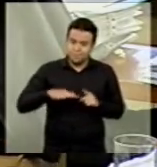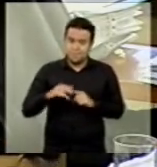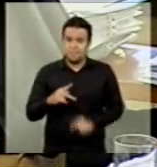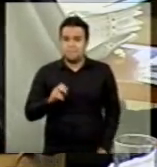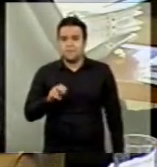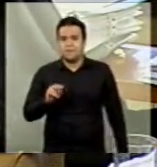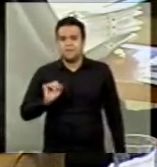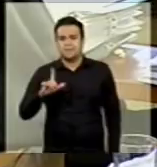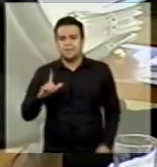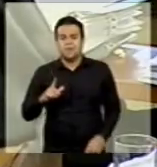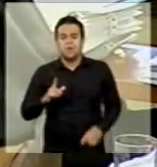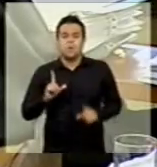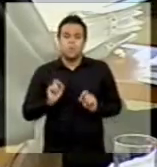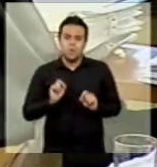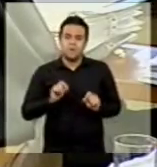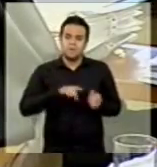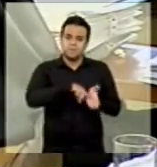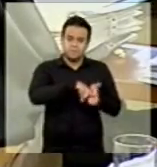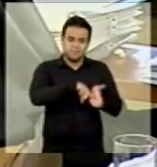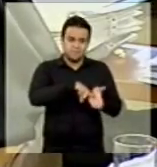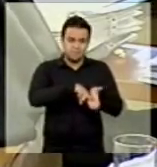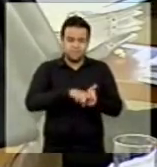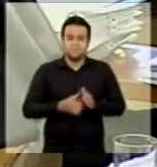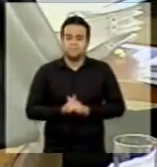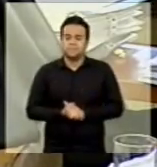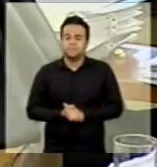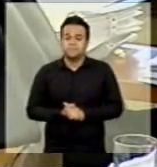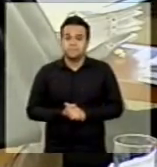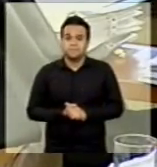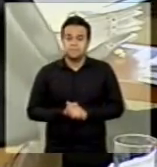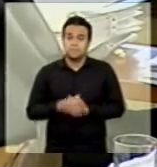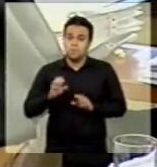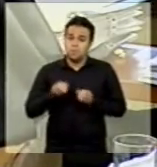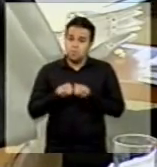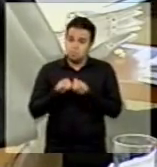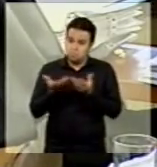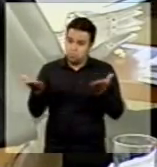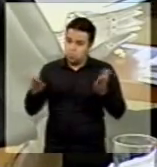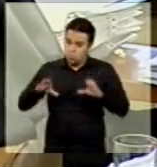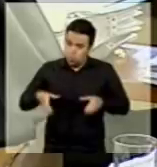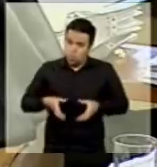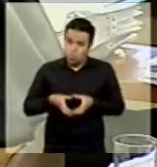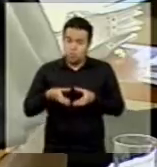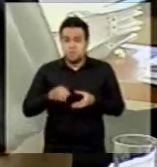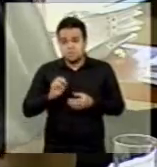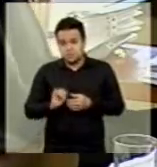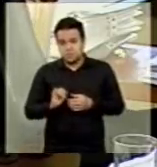desvalor passível de uma investigação. E vou levar a turma e a turma deliberará